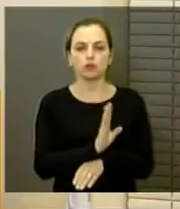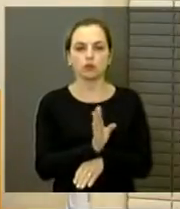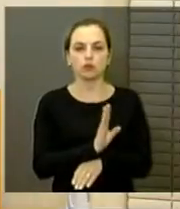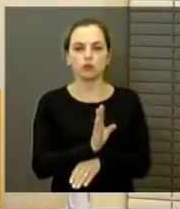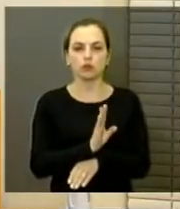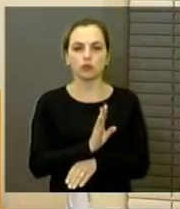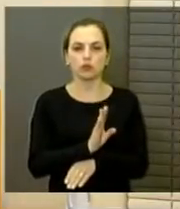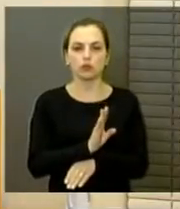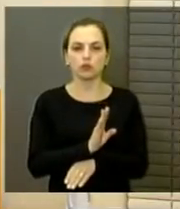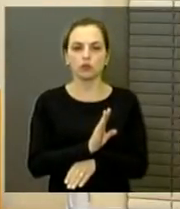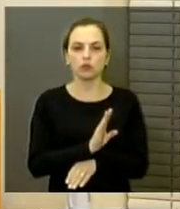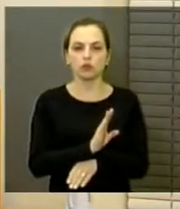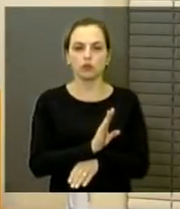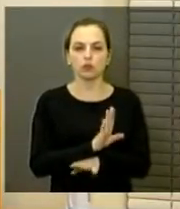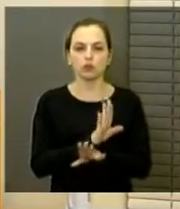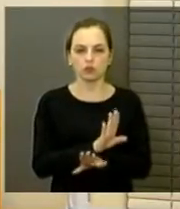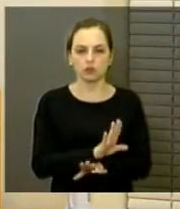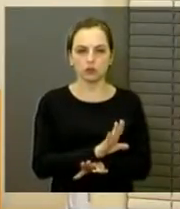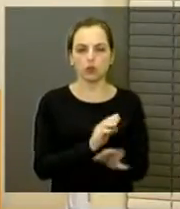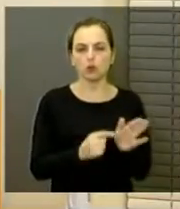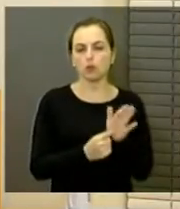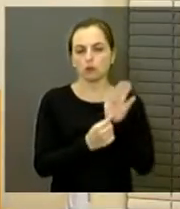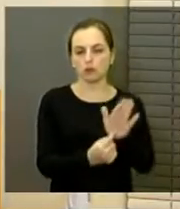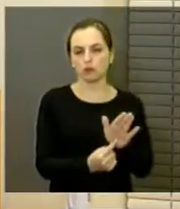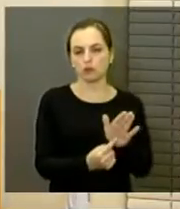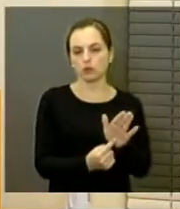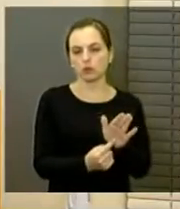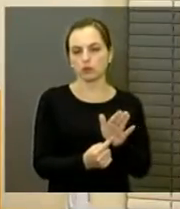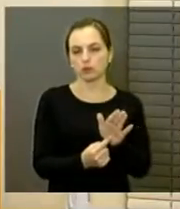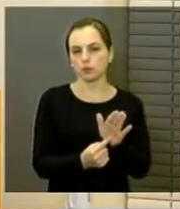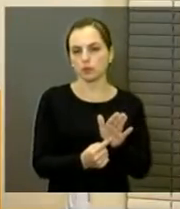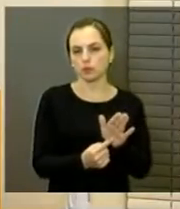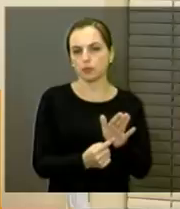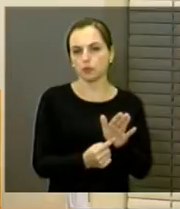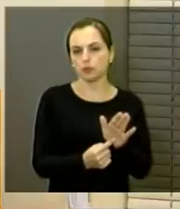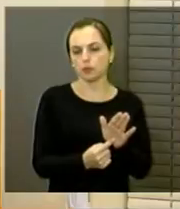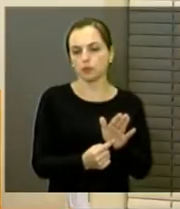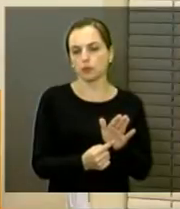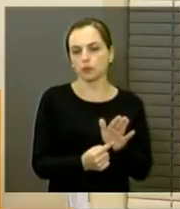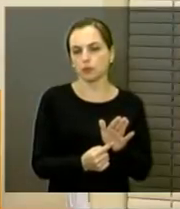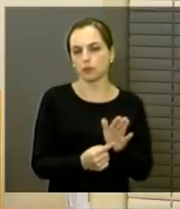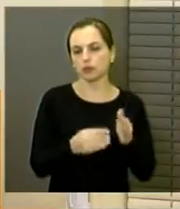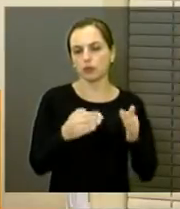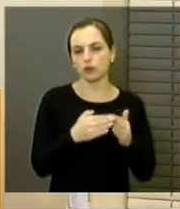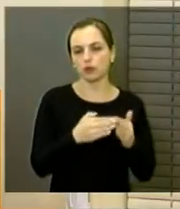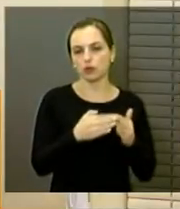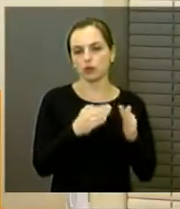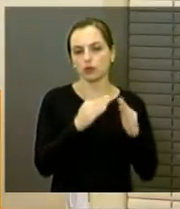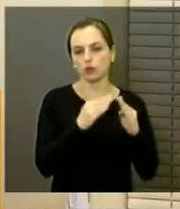um prospecto que eu fiz a respeito das casas